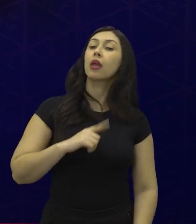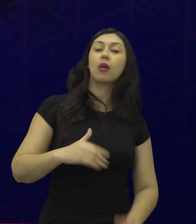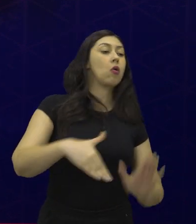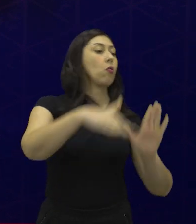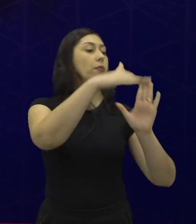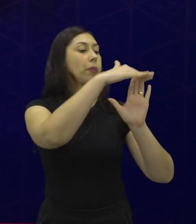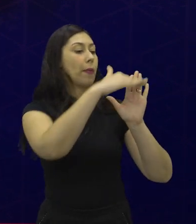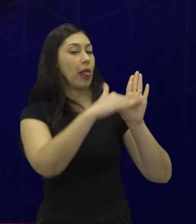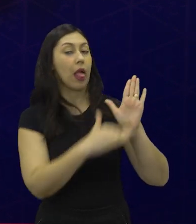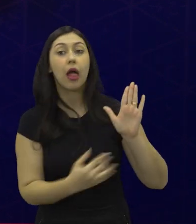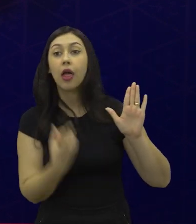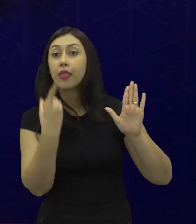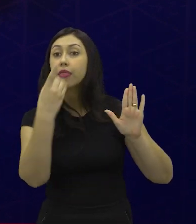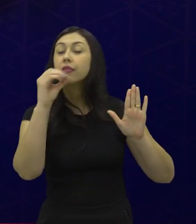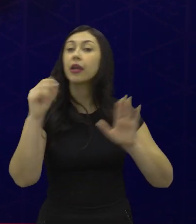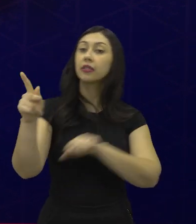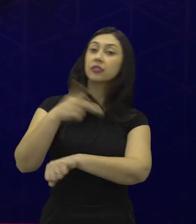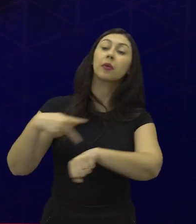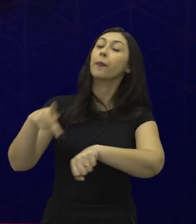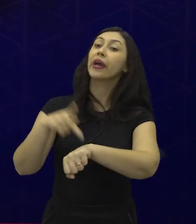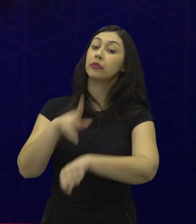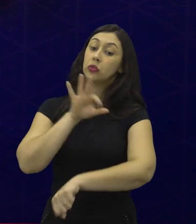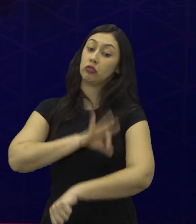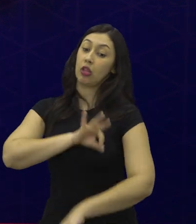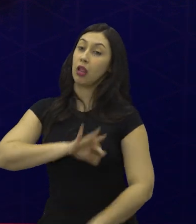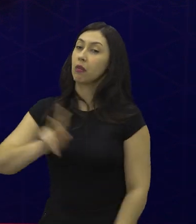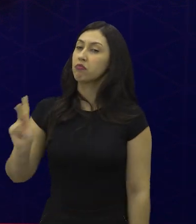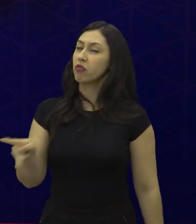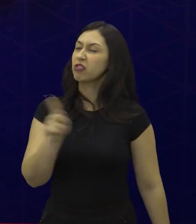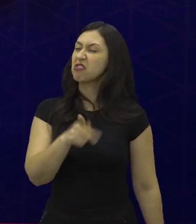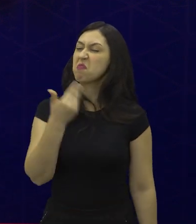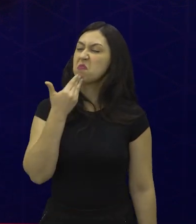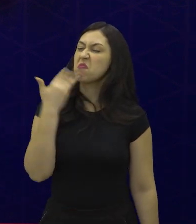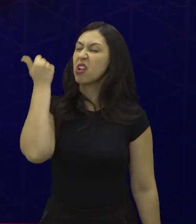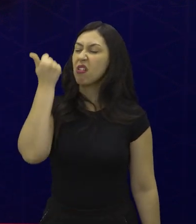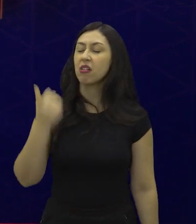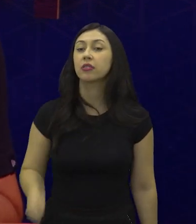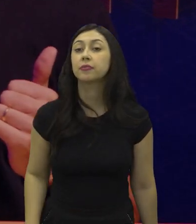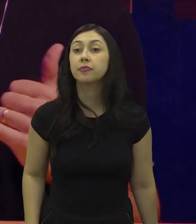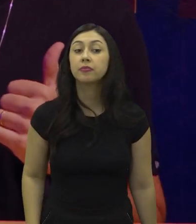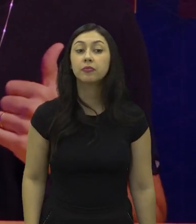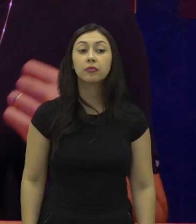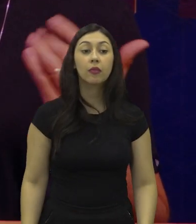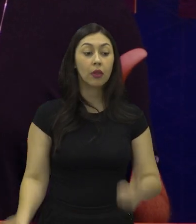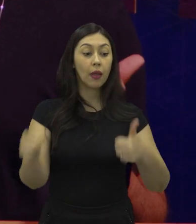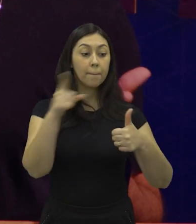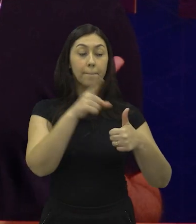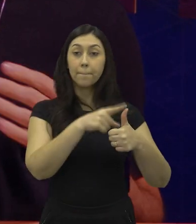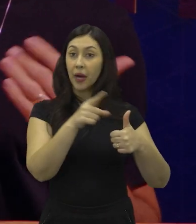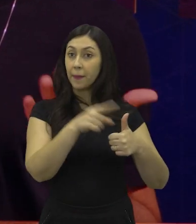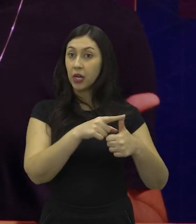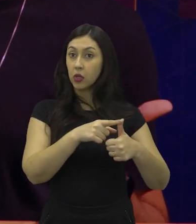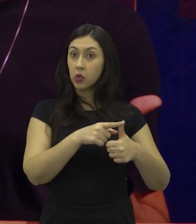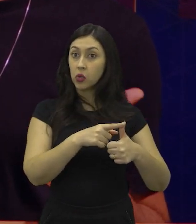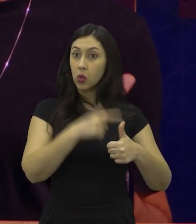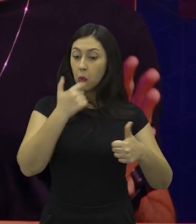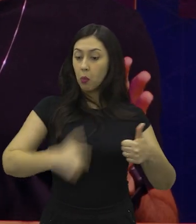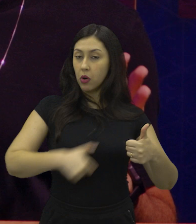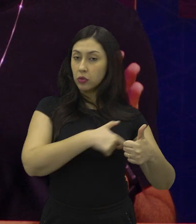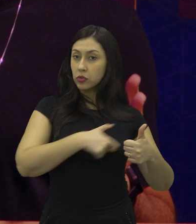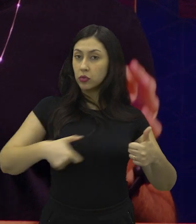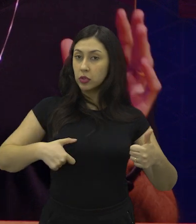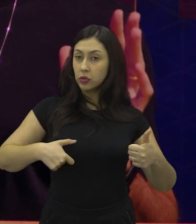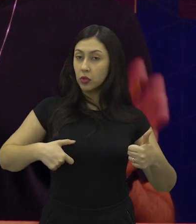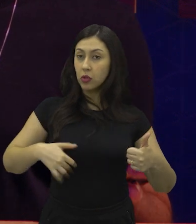ranking dos 10 países que melhores pagam os professores. Né? Em primeiro lugar está a Suíça,